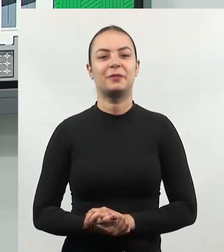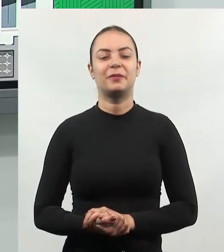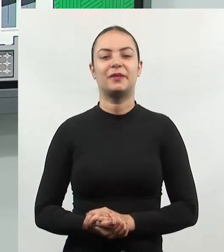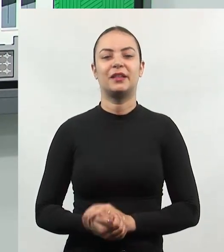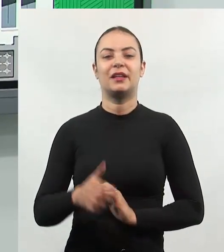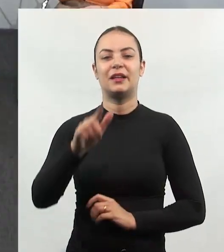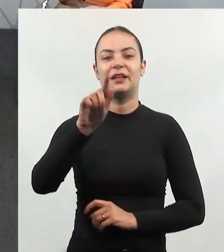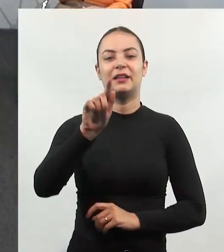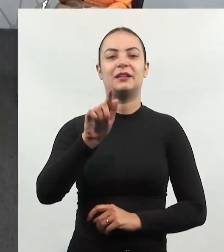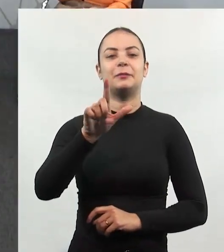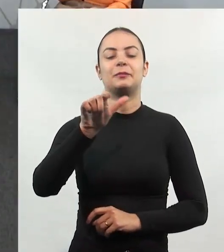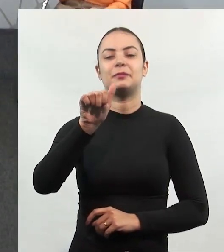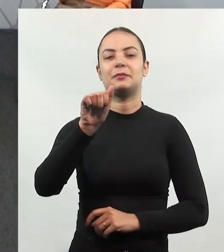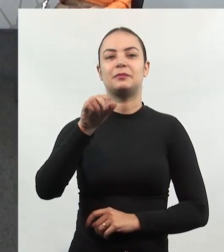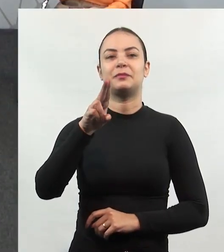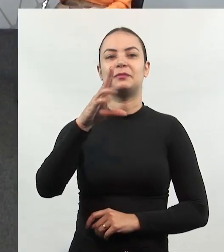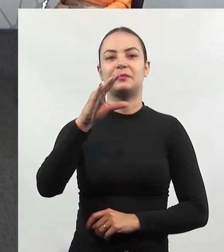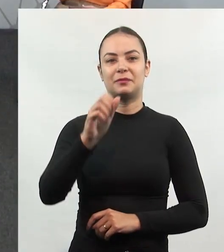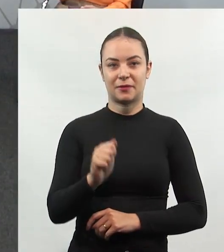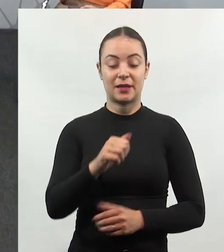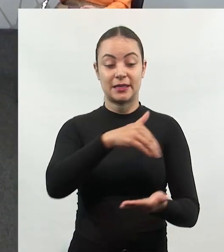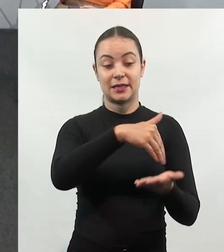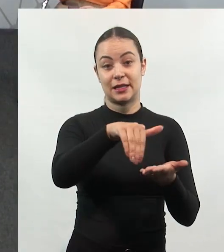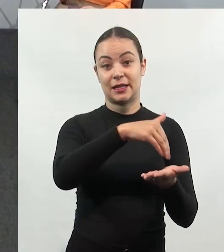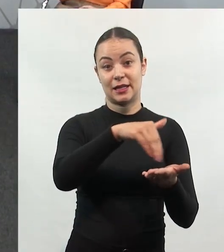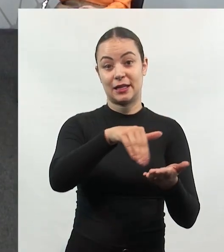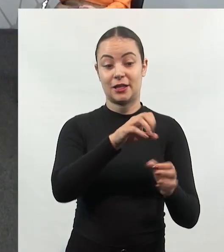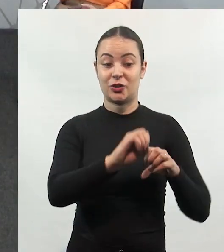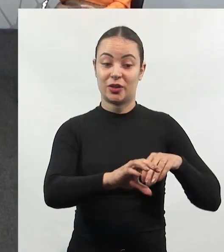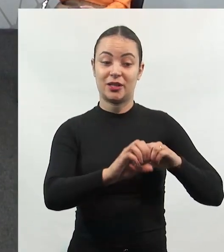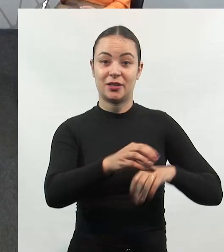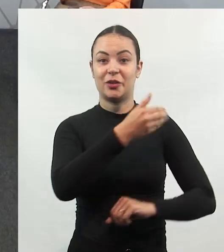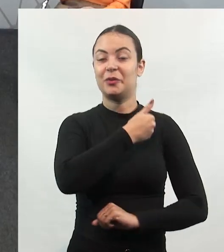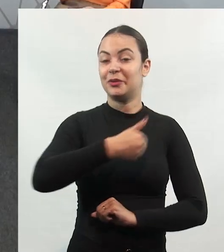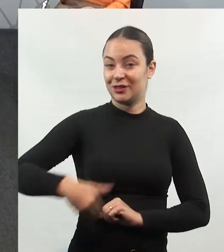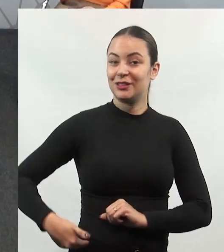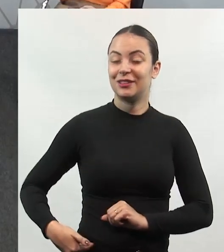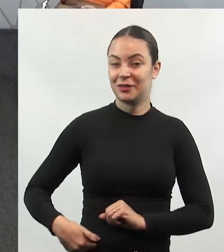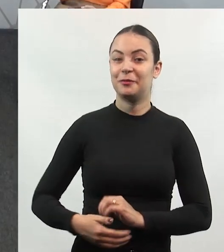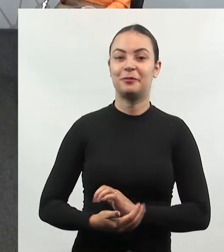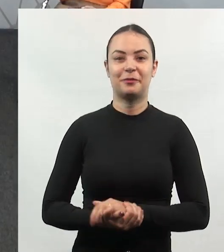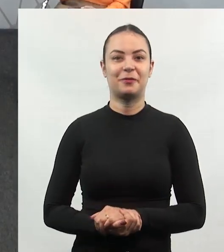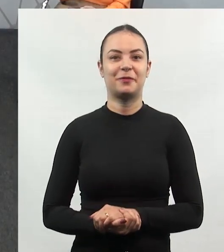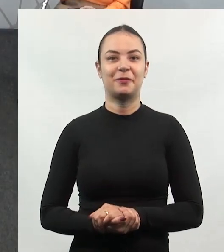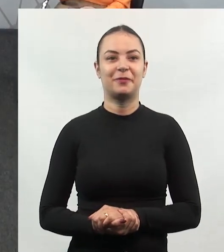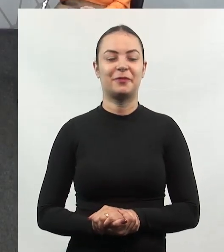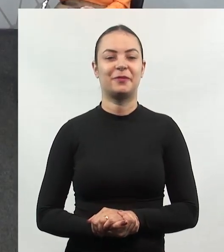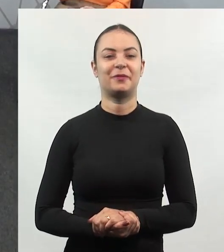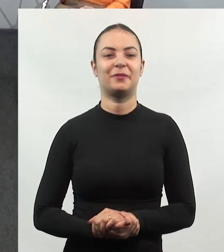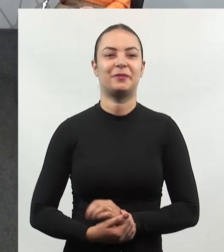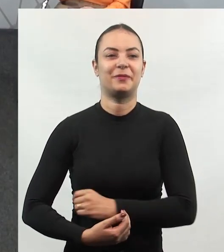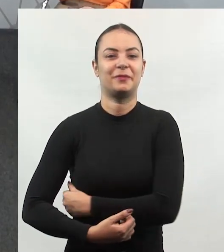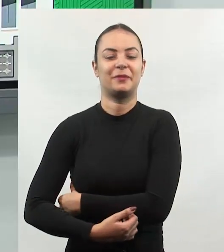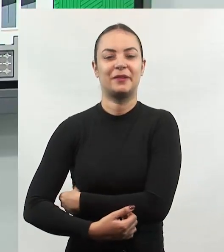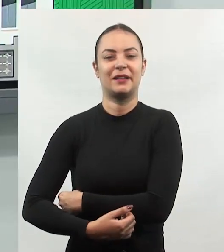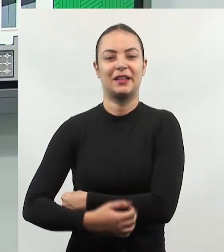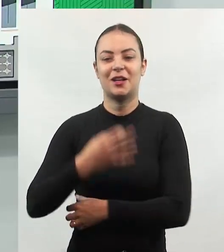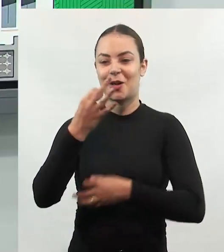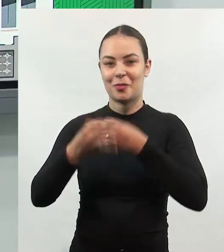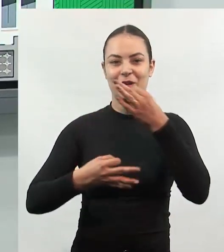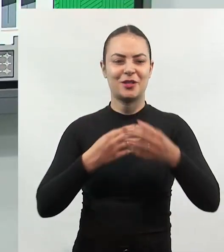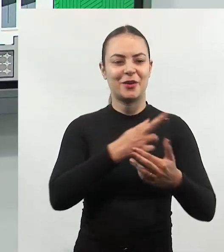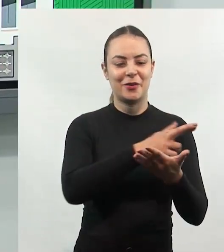comentando aqui, Isso aqui é live muito pra legal. mais de hora, olha, pode chamar outras Taliana vezes falando que do a professor gente... de física. A